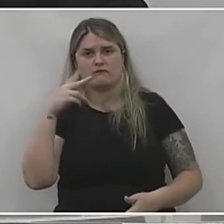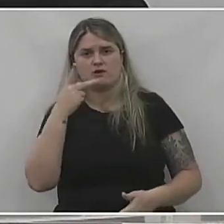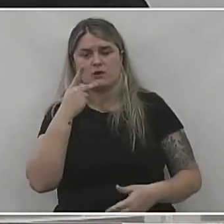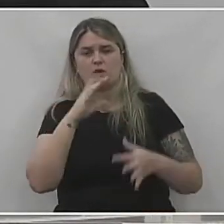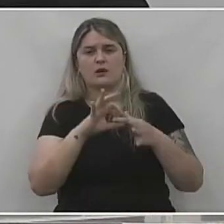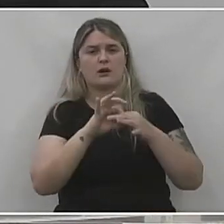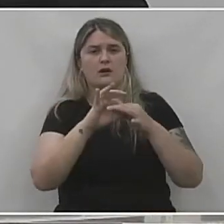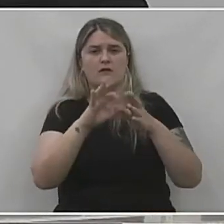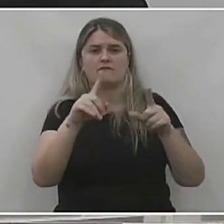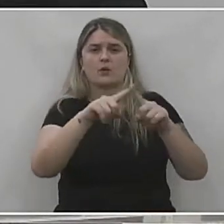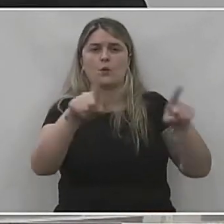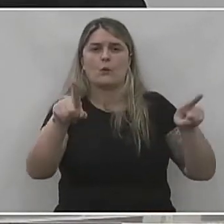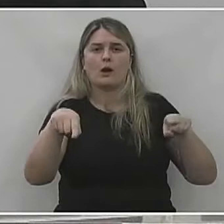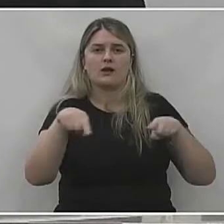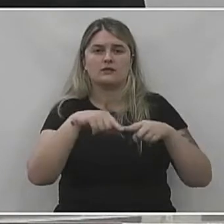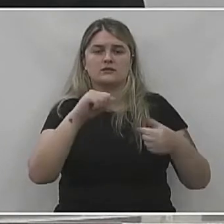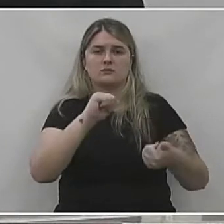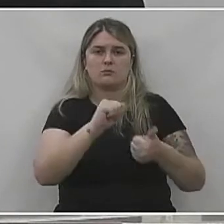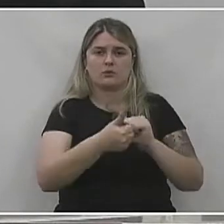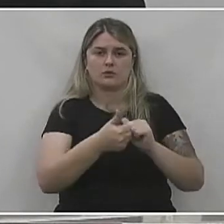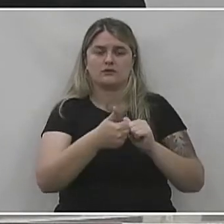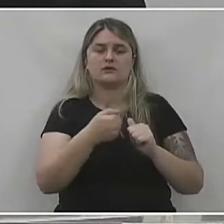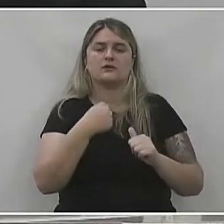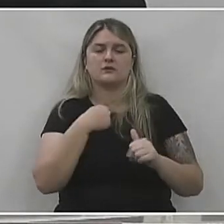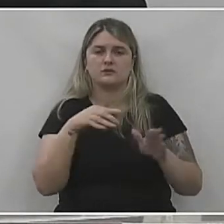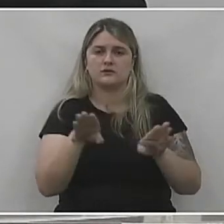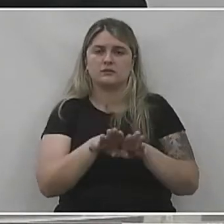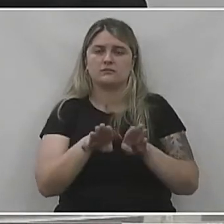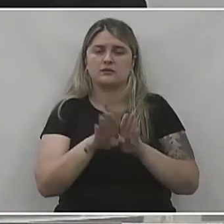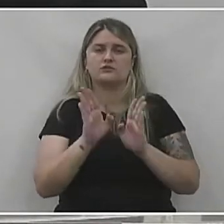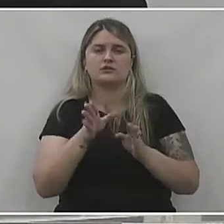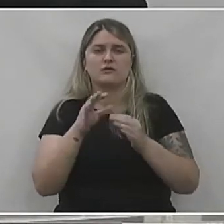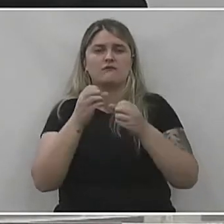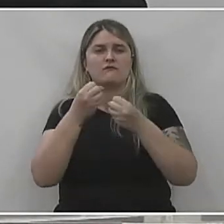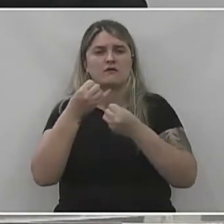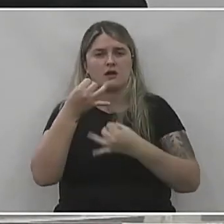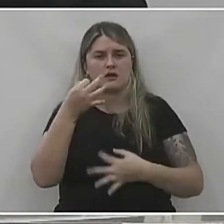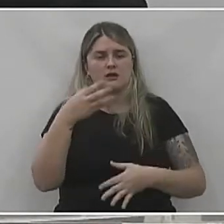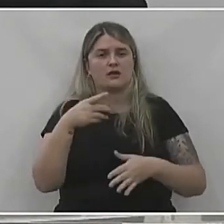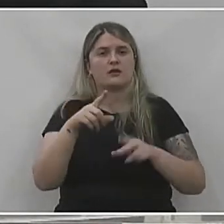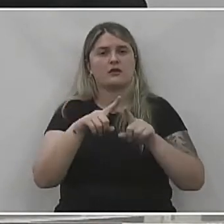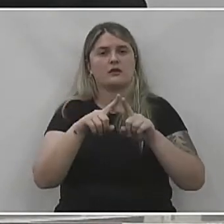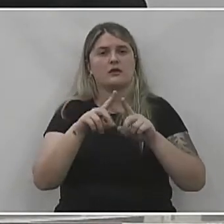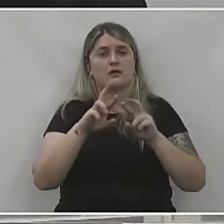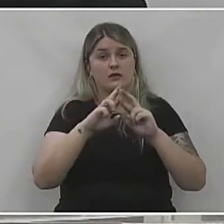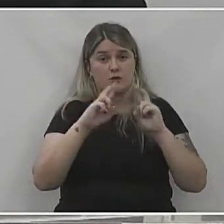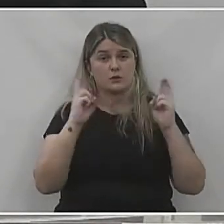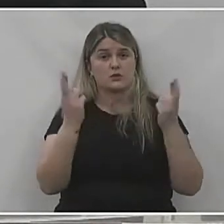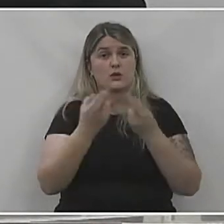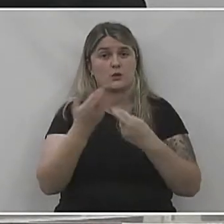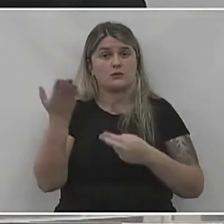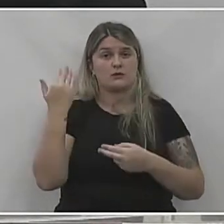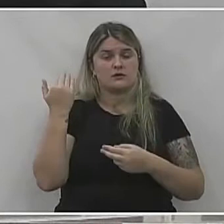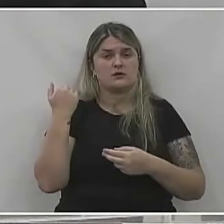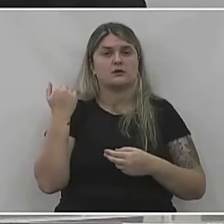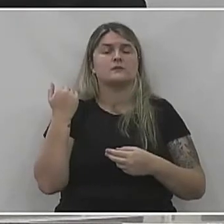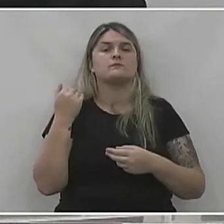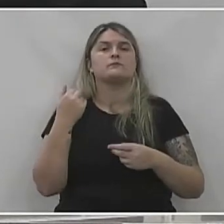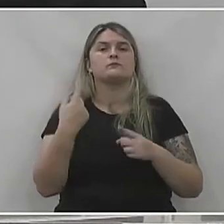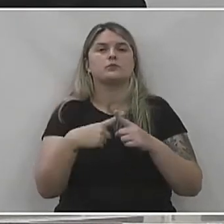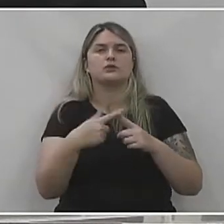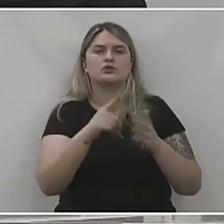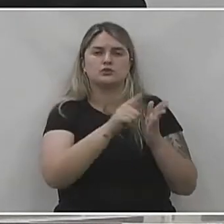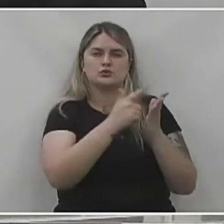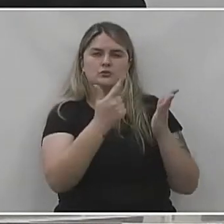respeito da liberação das fa e divas eu até explanei na seção anterior a respeito da matéria